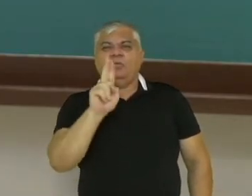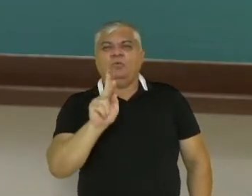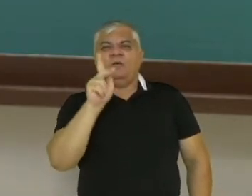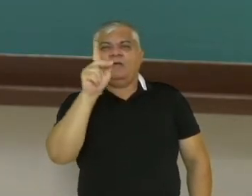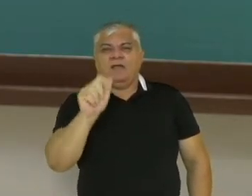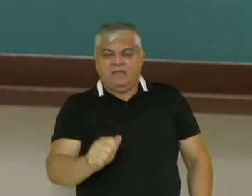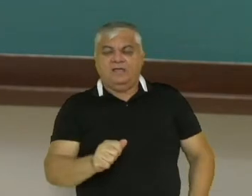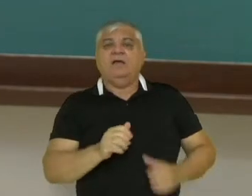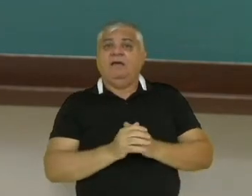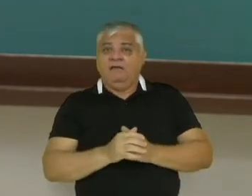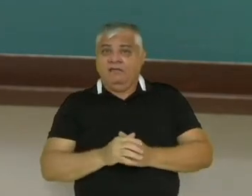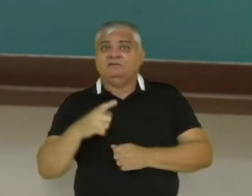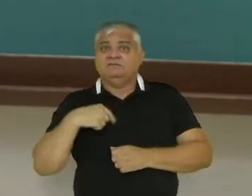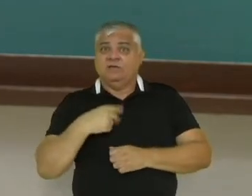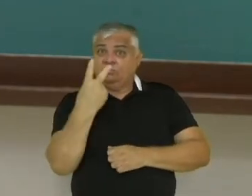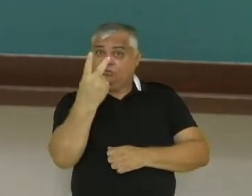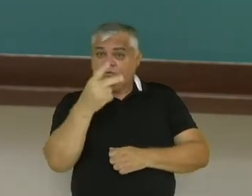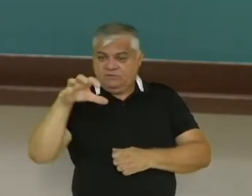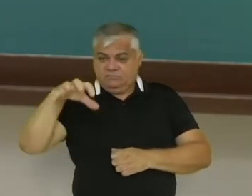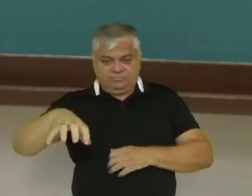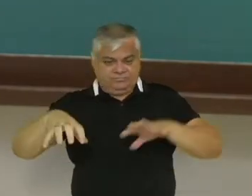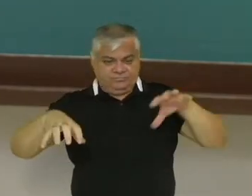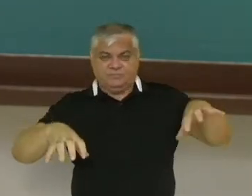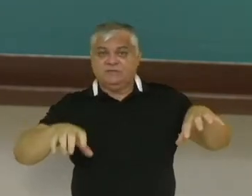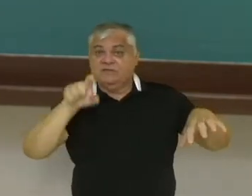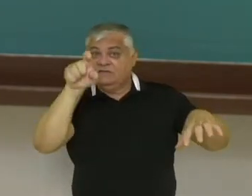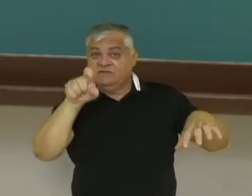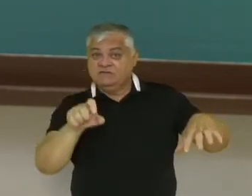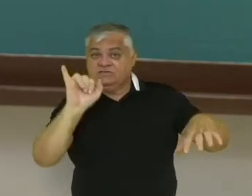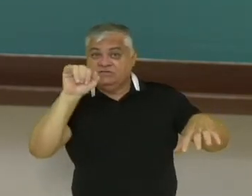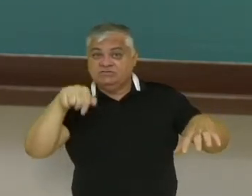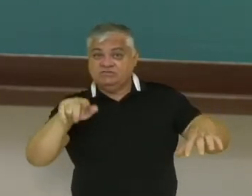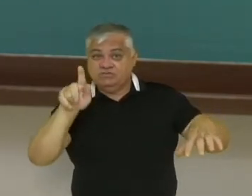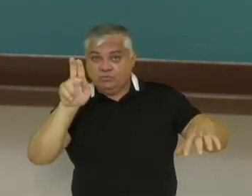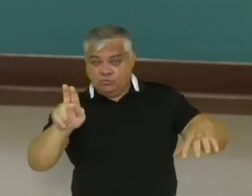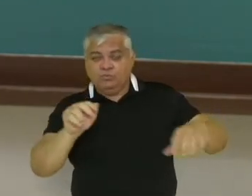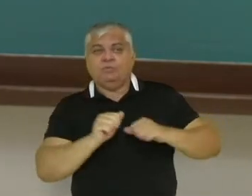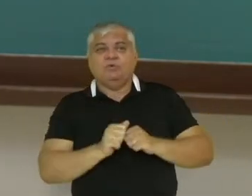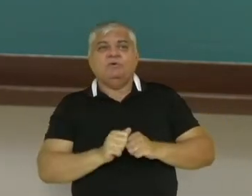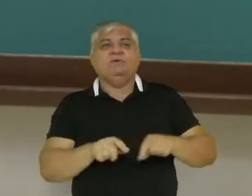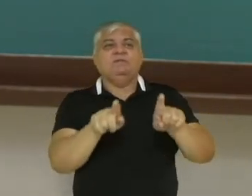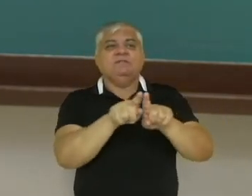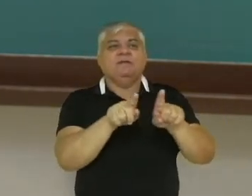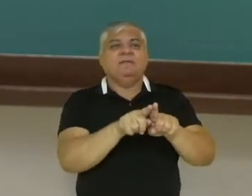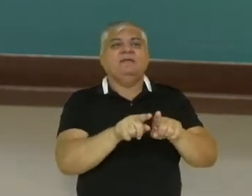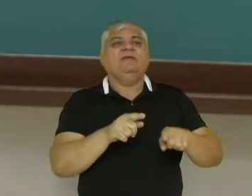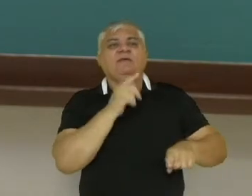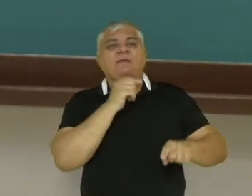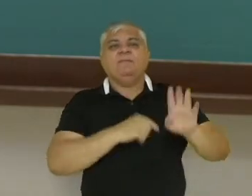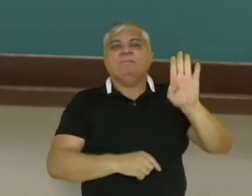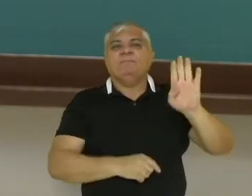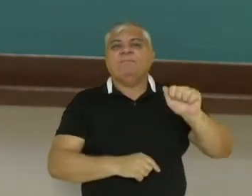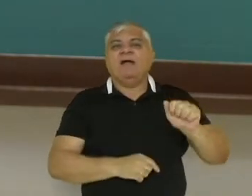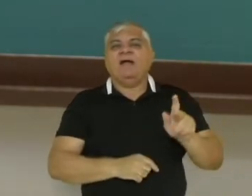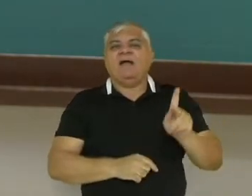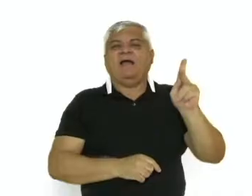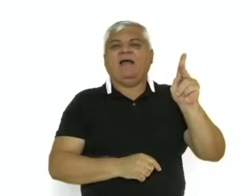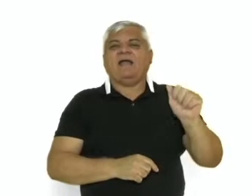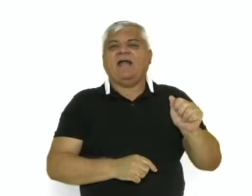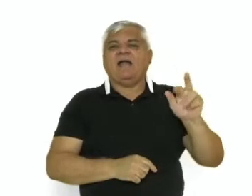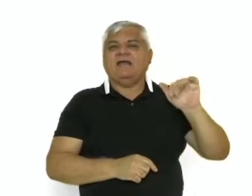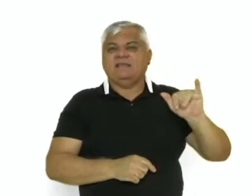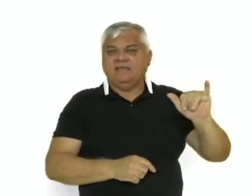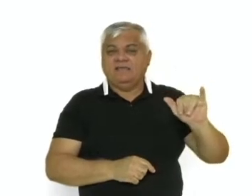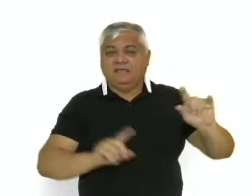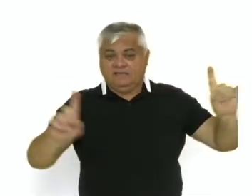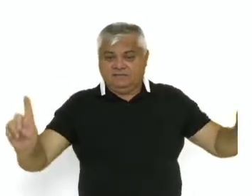aqui do Xingu e do Bacairi, que é uma luta assim para ver se os jovens, né? Testar os jovens. Então, vamos lá. É uma arte marcial, um estilo de